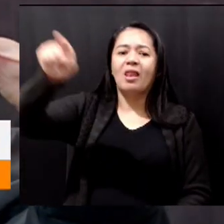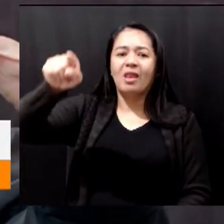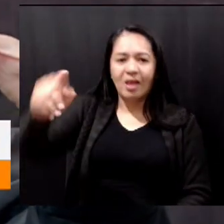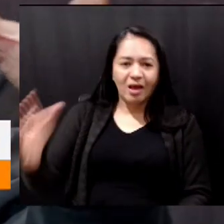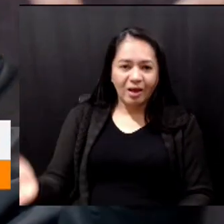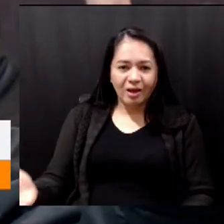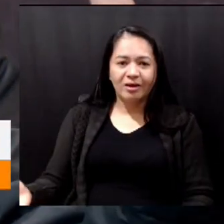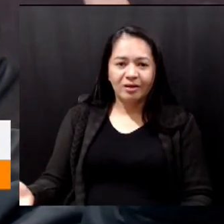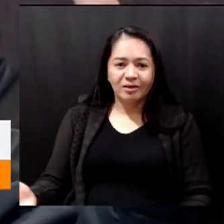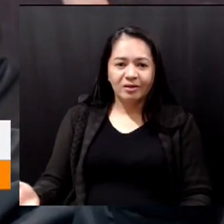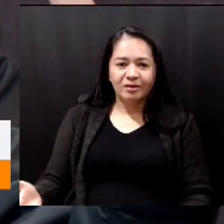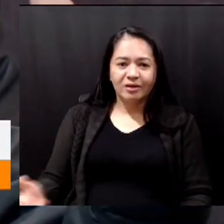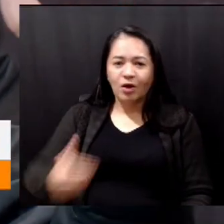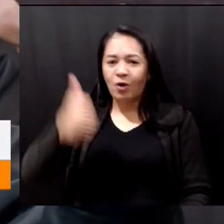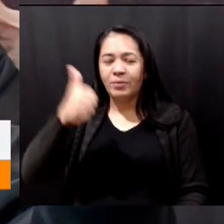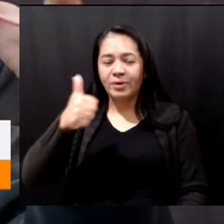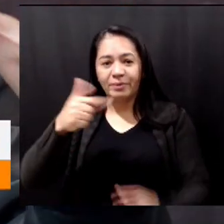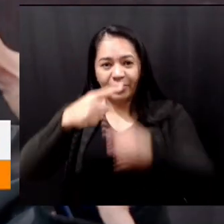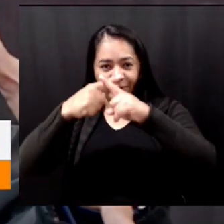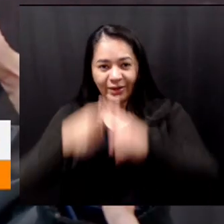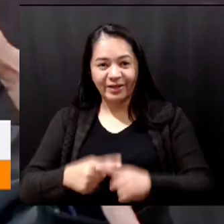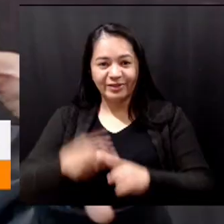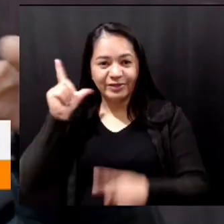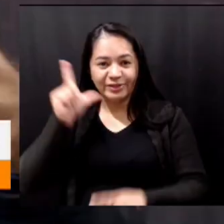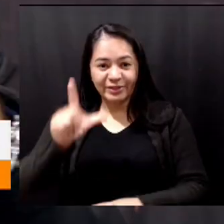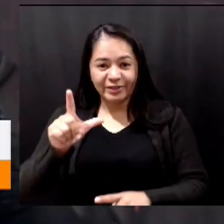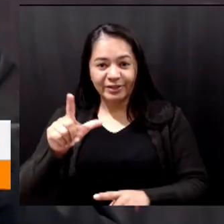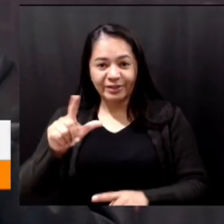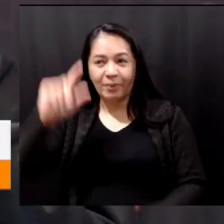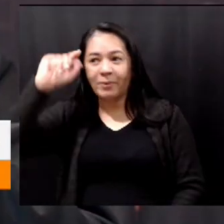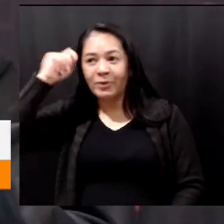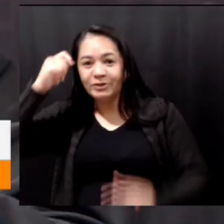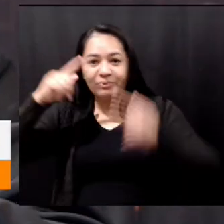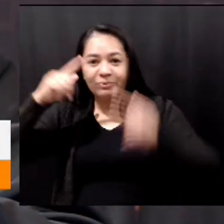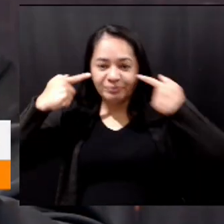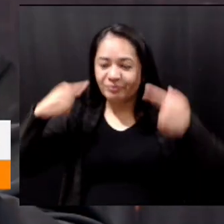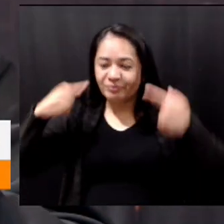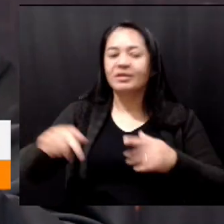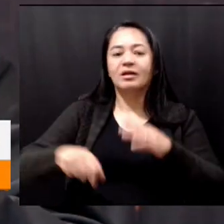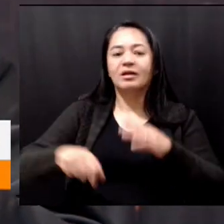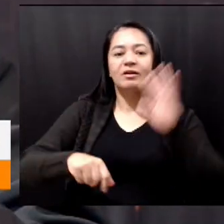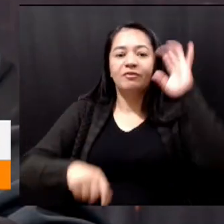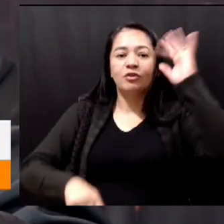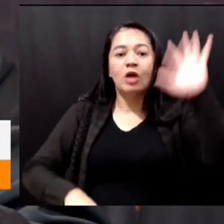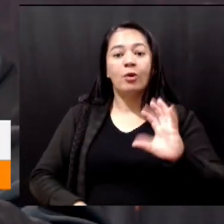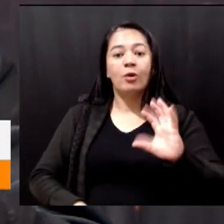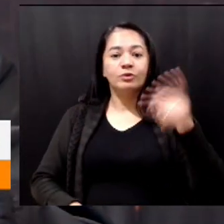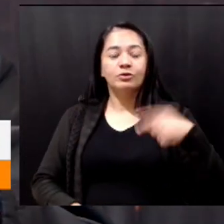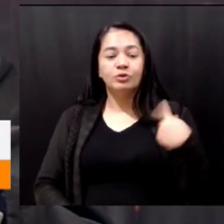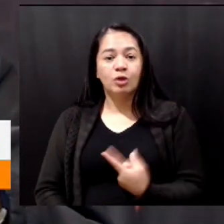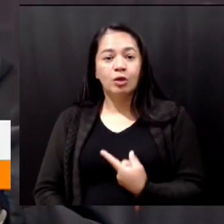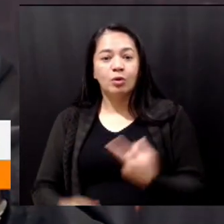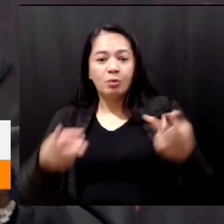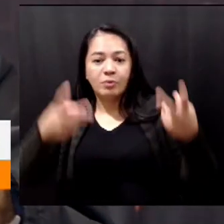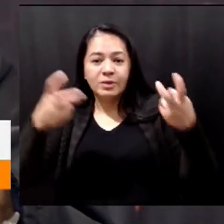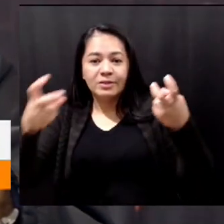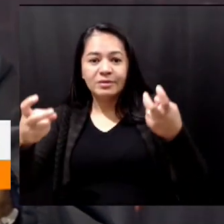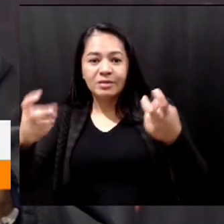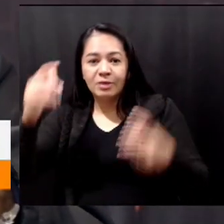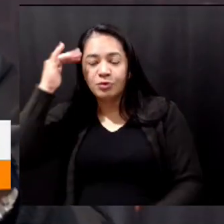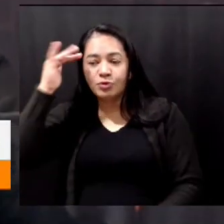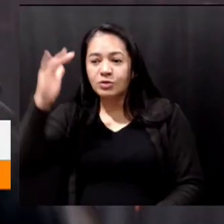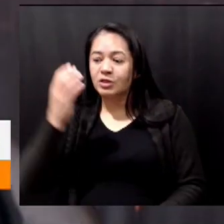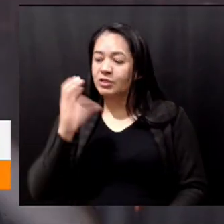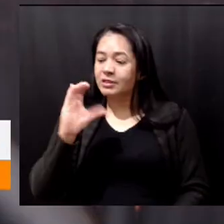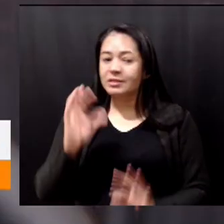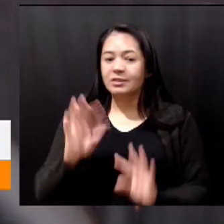clássico com a Ponte Preta e Guarani? Uau, hein? Ele realizou um sonho. A gente vê realizar o sonho da ciência e tecnologia quando a gente vê empresas